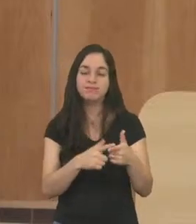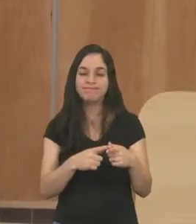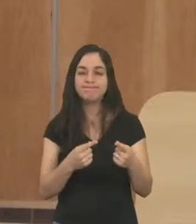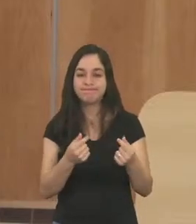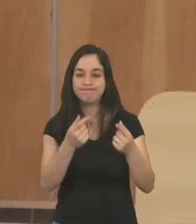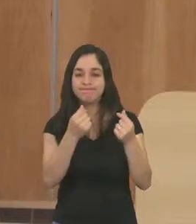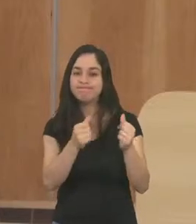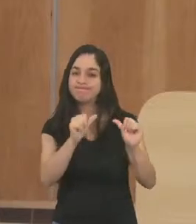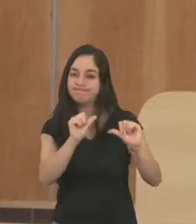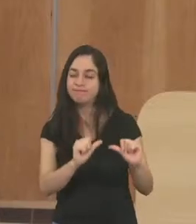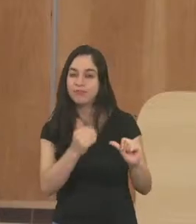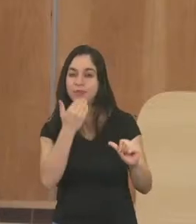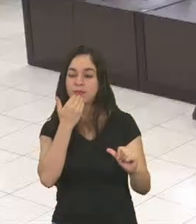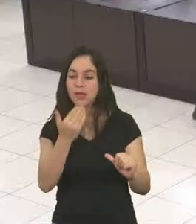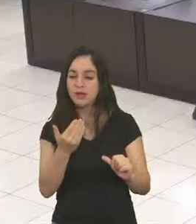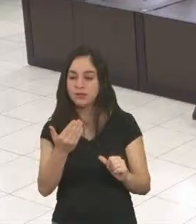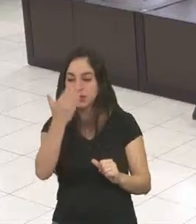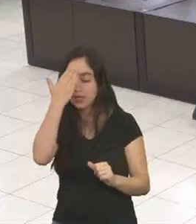vereadores. Obrigado.